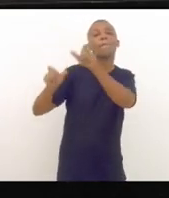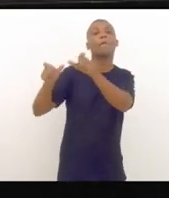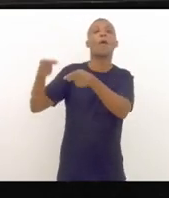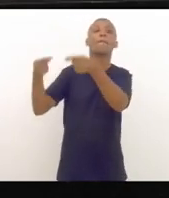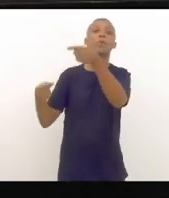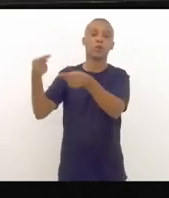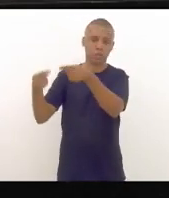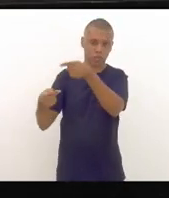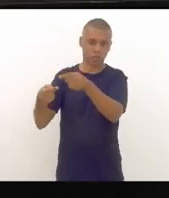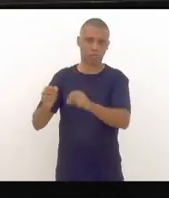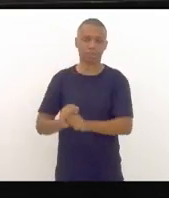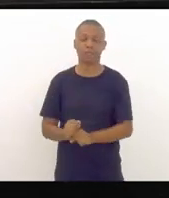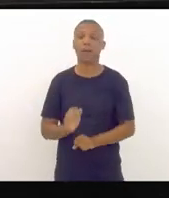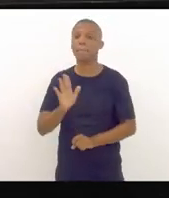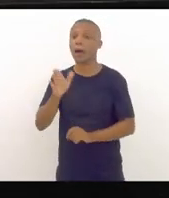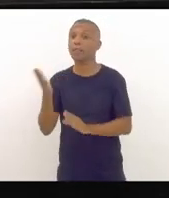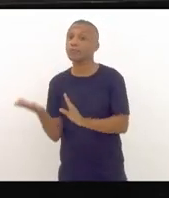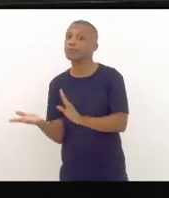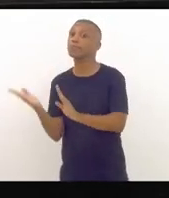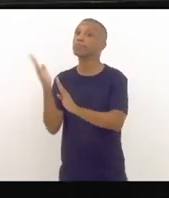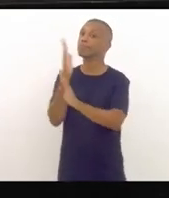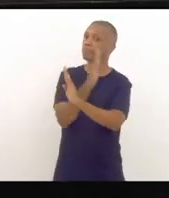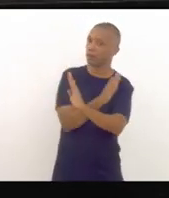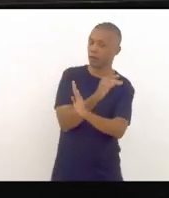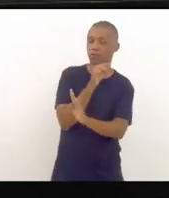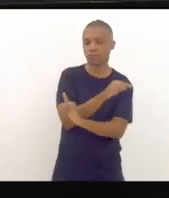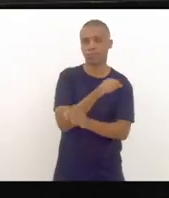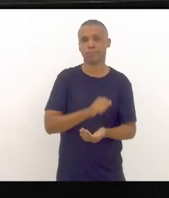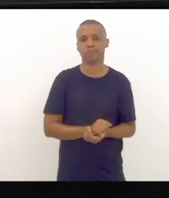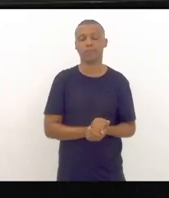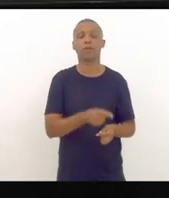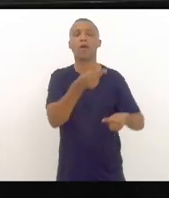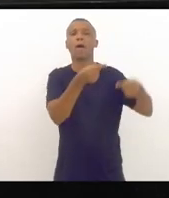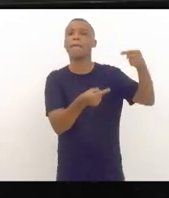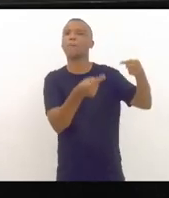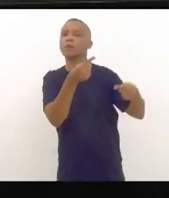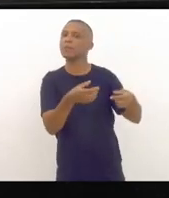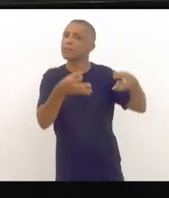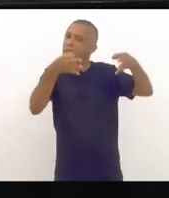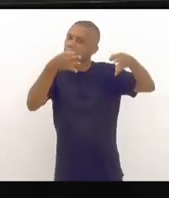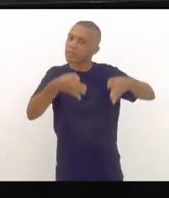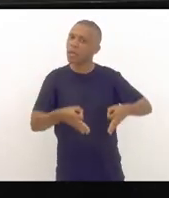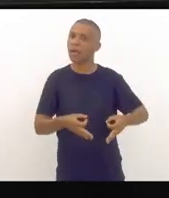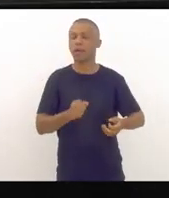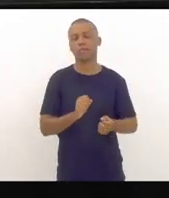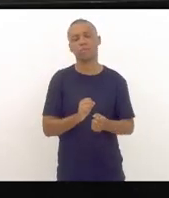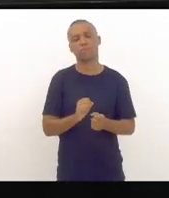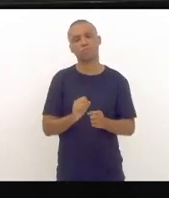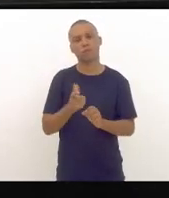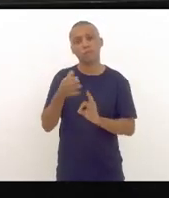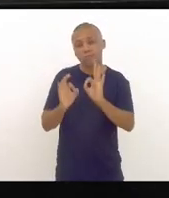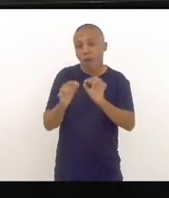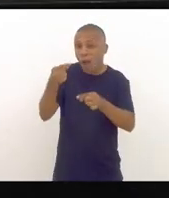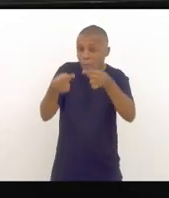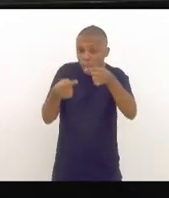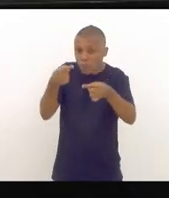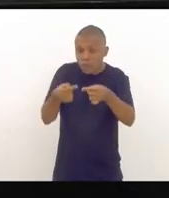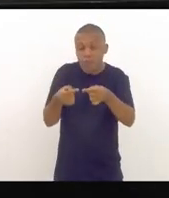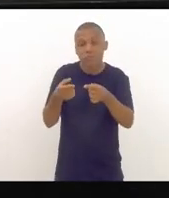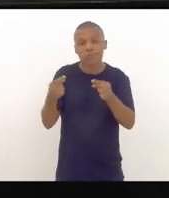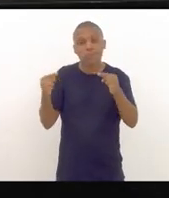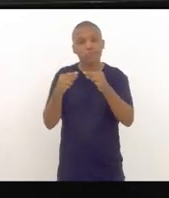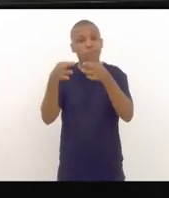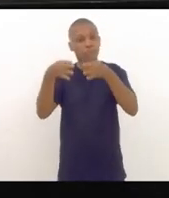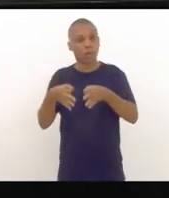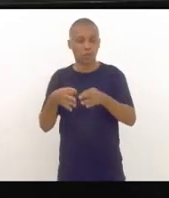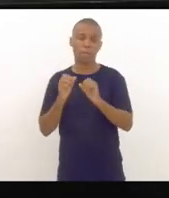Mas, pelo outro lado, quem faz uma política decente, quem faz uma política direita, assim como eu